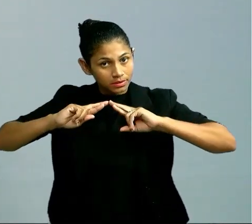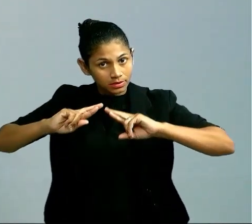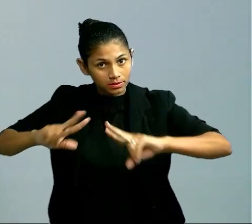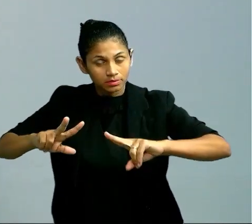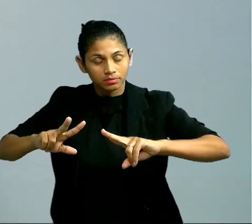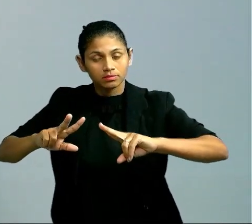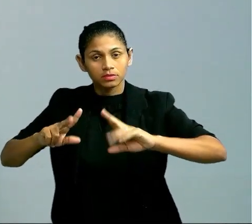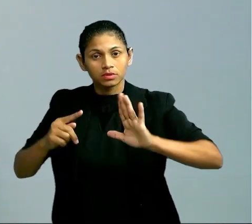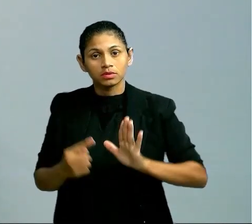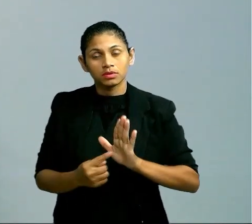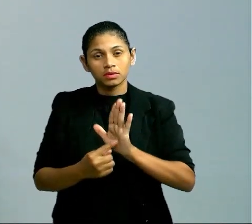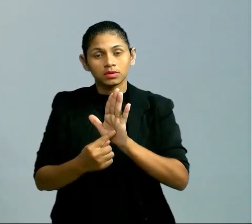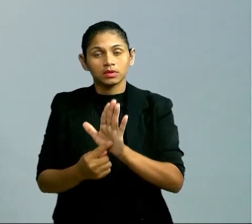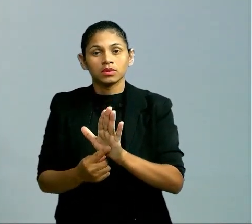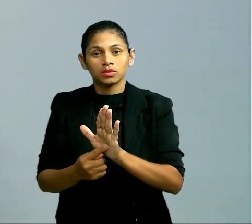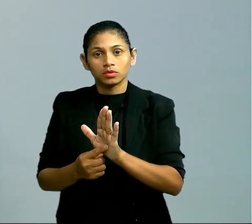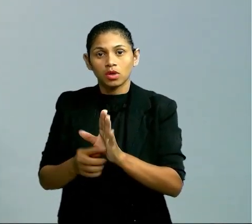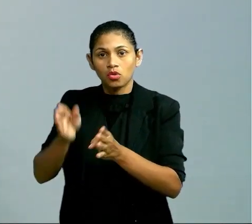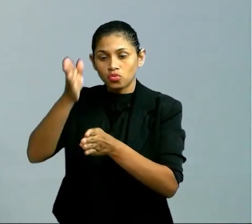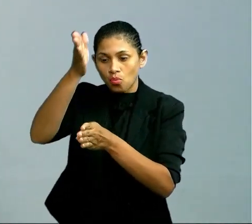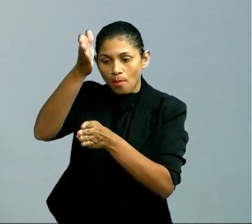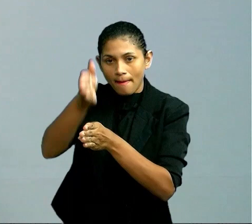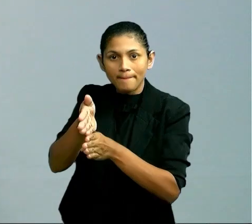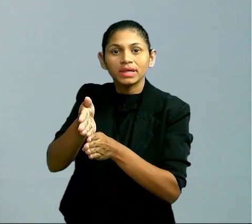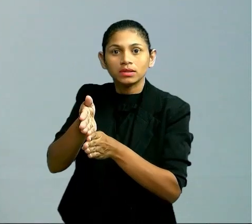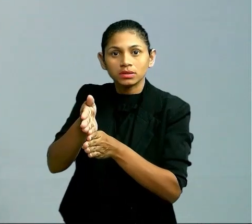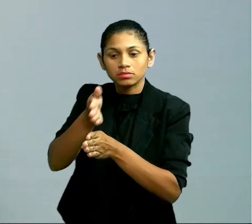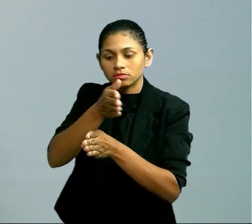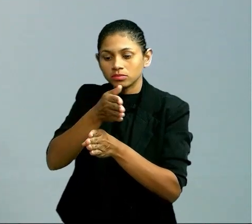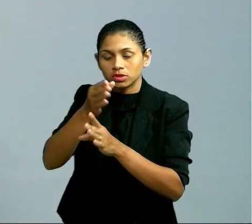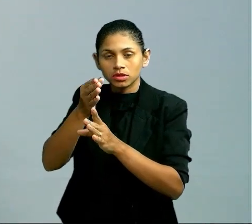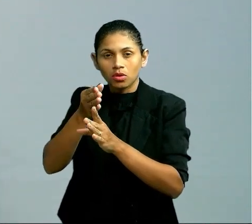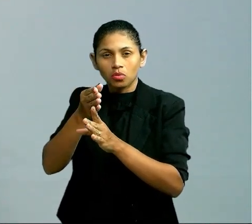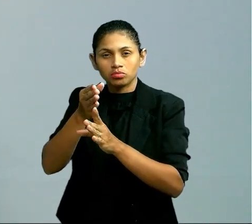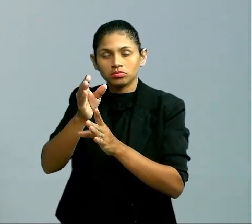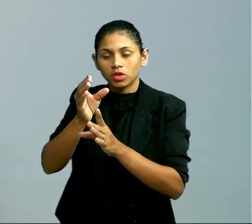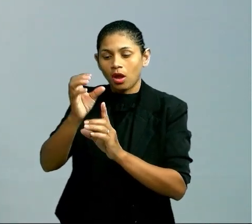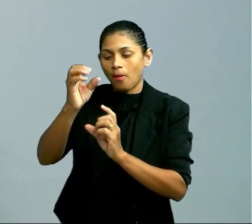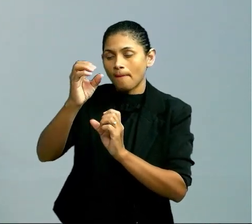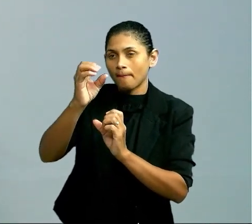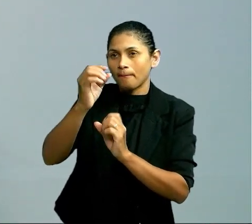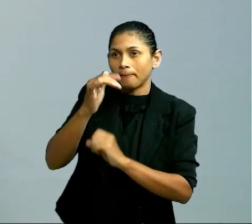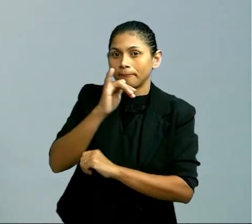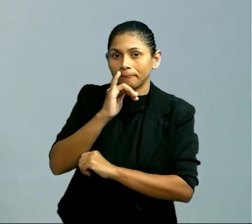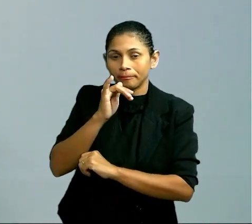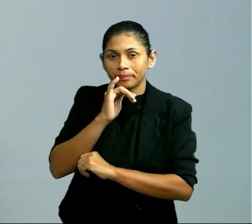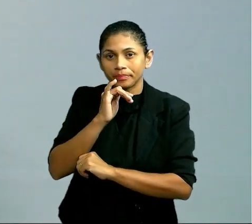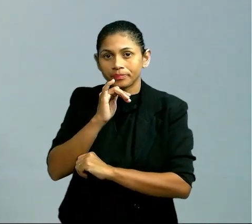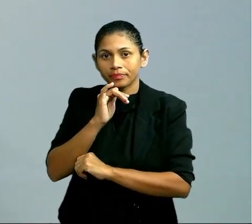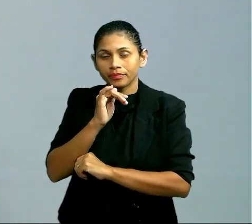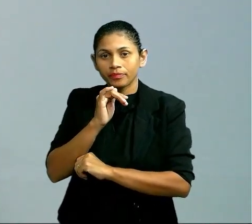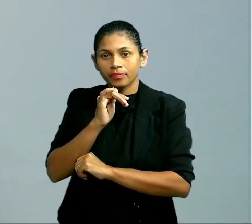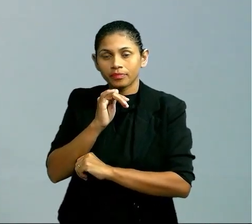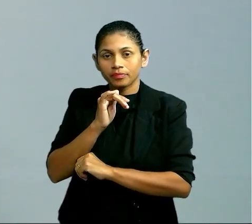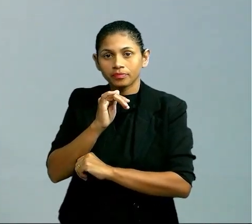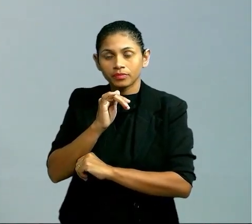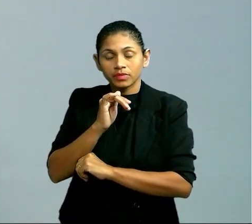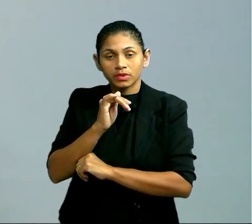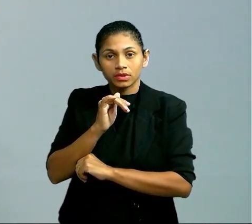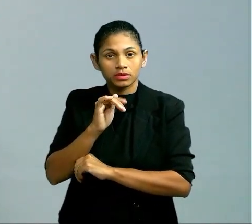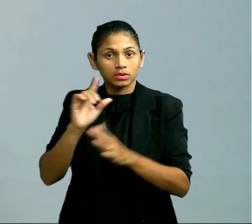estão presentes no meio da cadeia, entre carbonos. Já no aldeído, a carbonila ela sempre vai estar